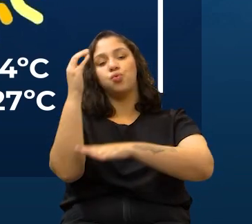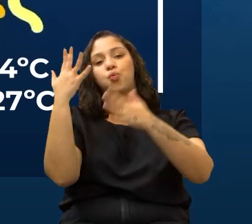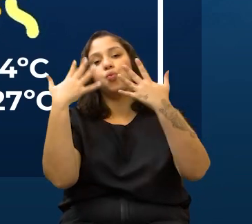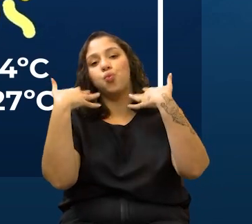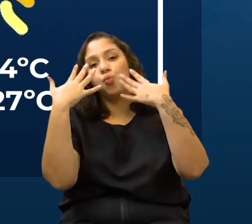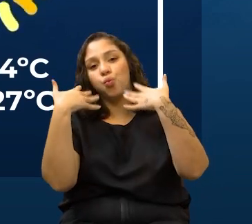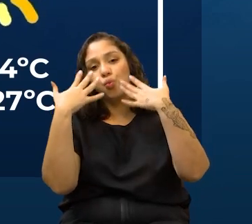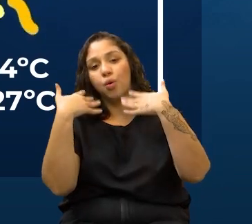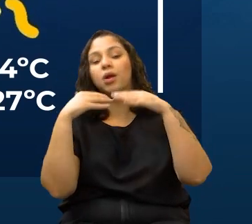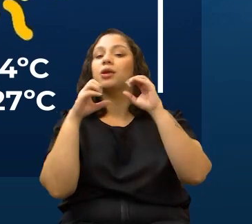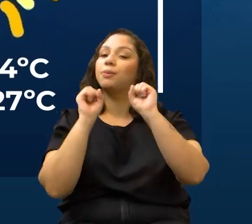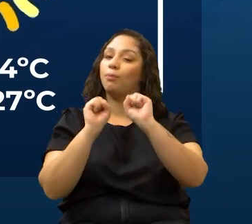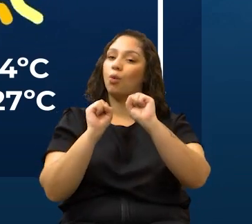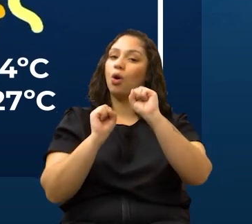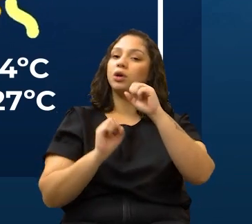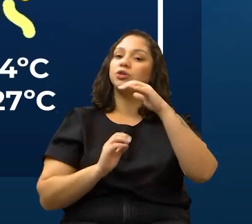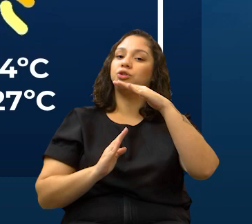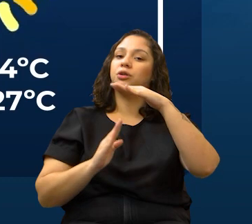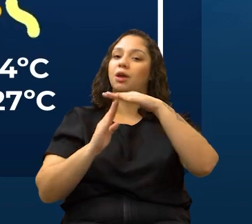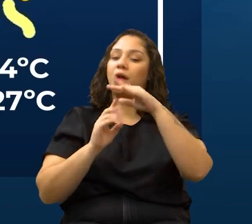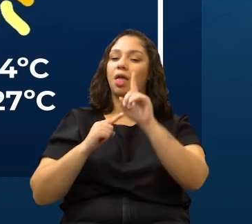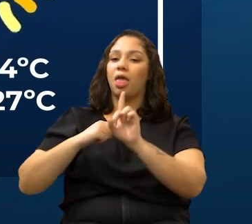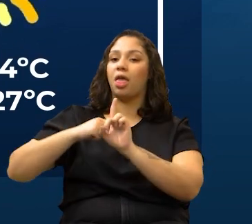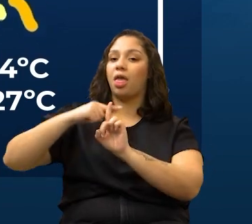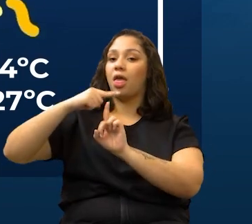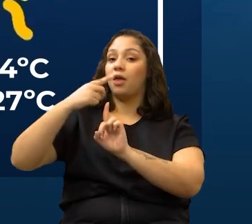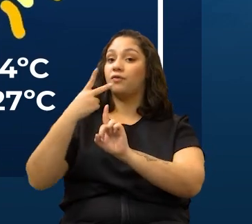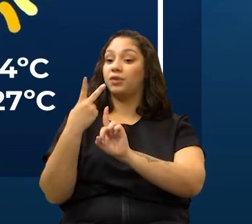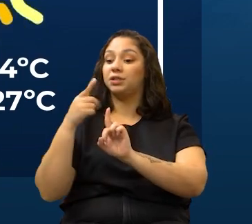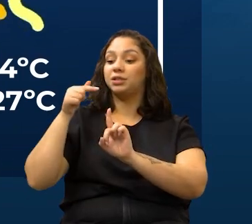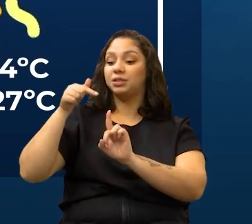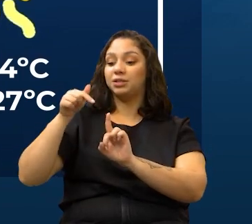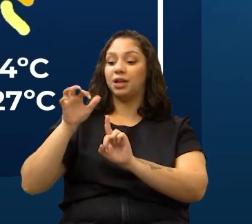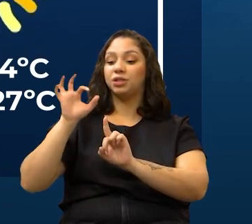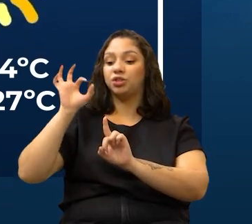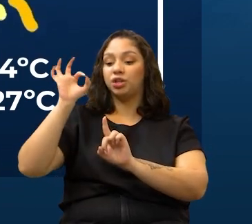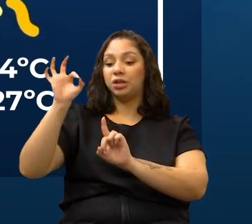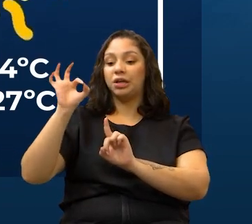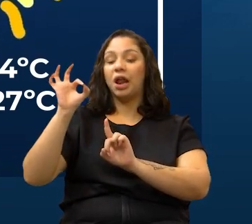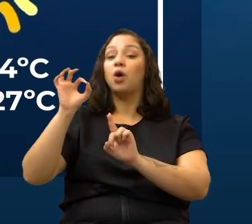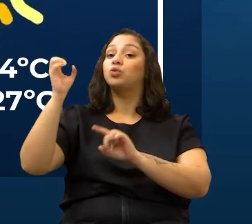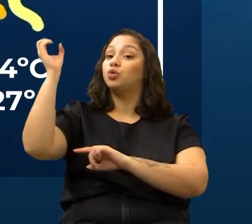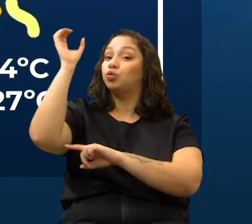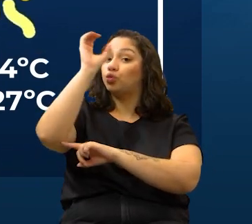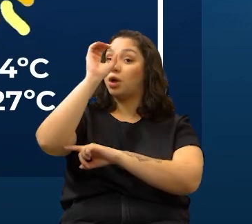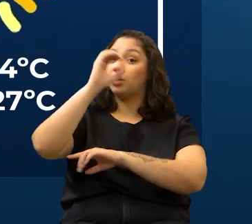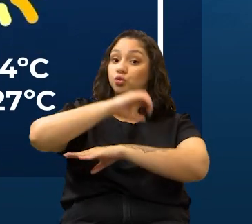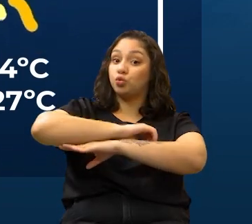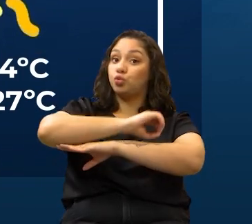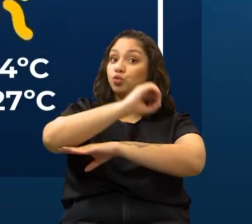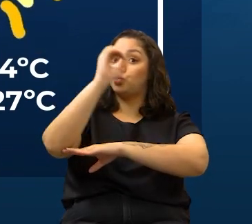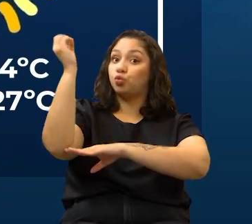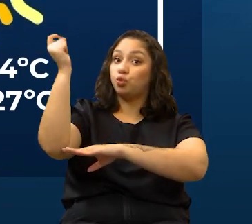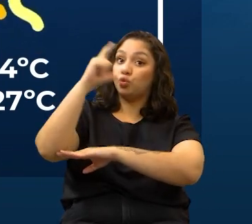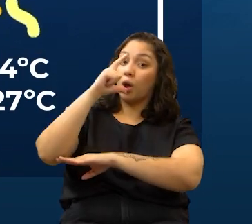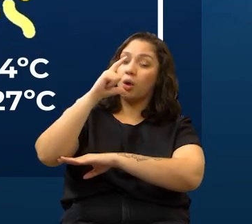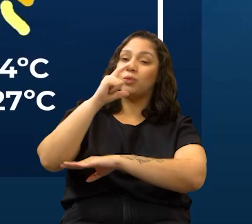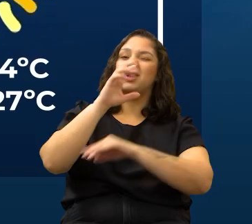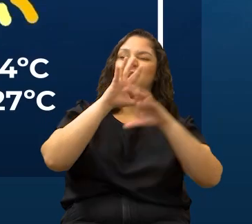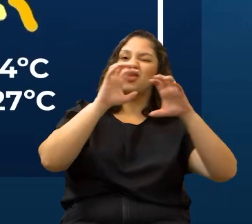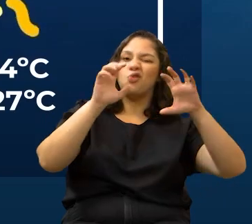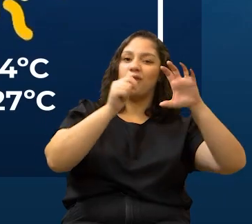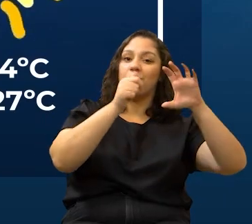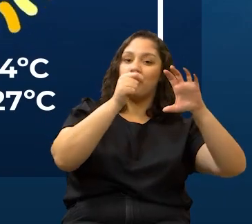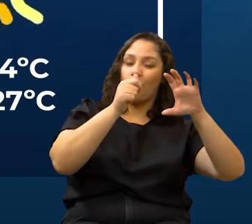sobe, podendo chegar aos 27 graus, com sol e poucas nuvens, tanto no feriado quanto no